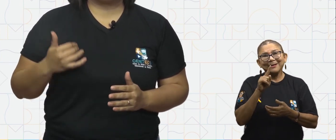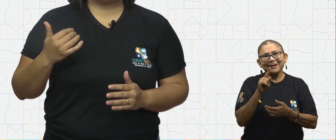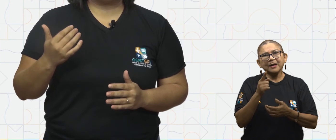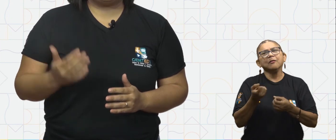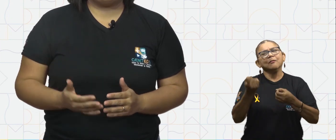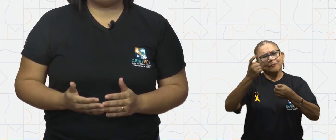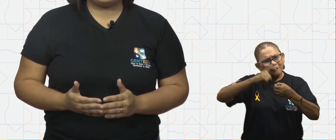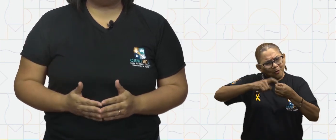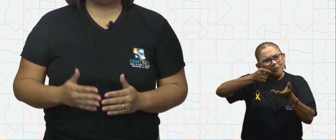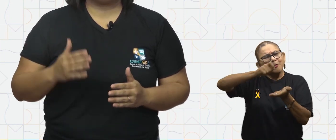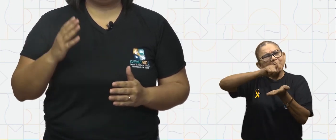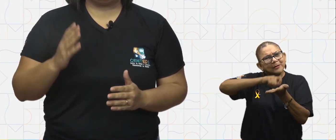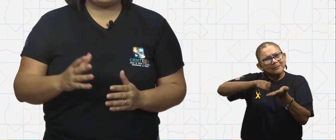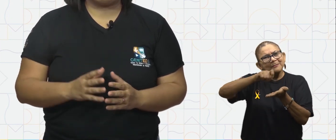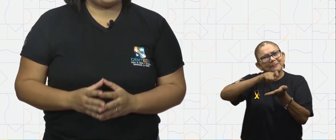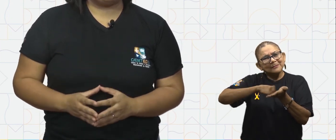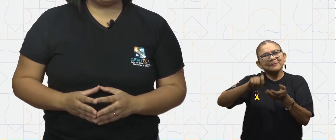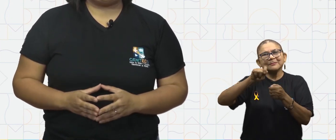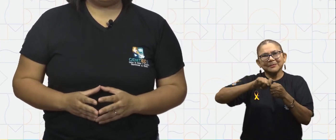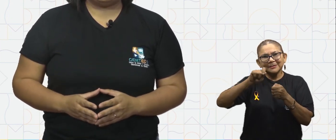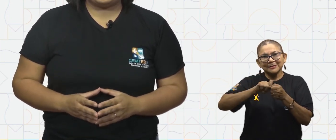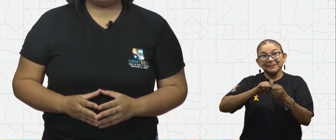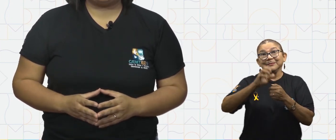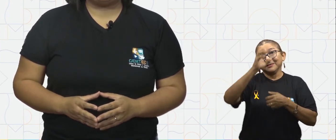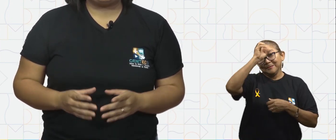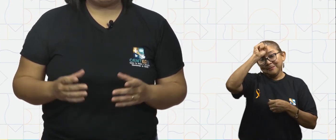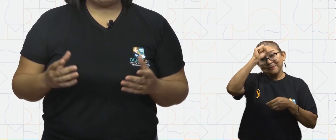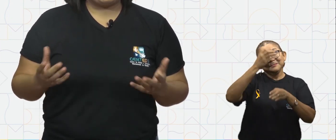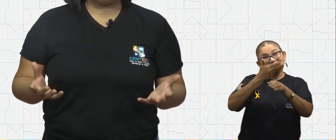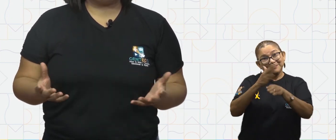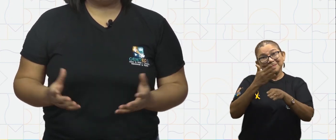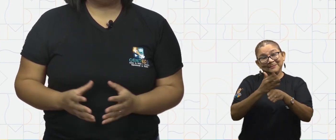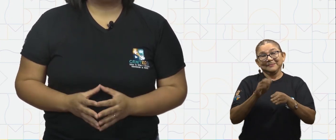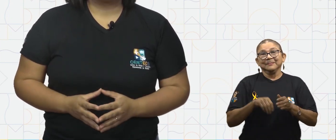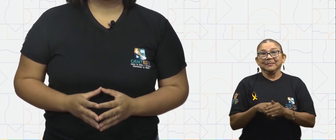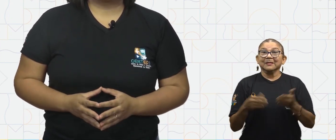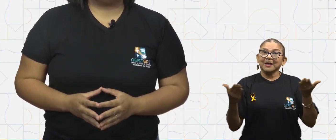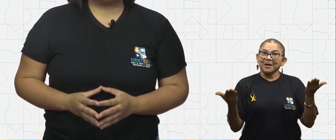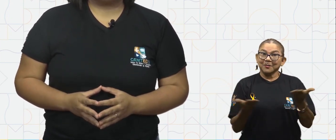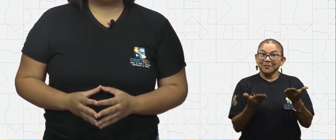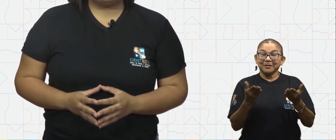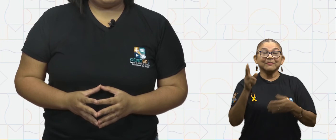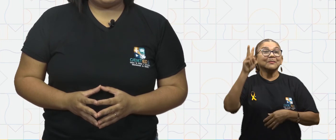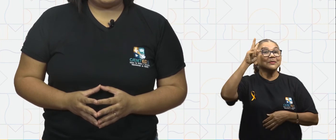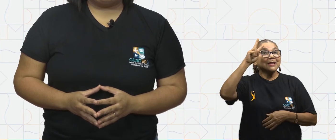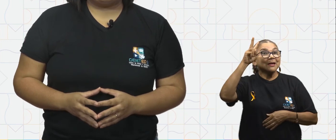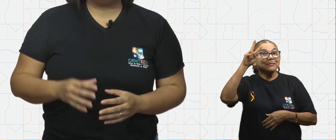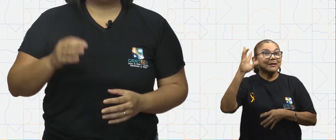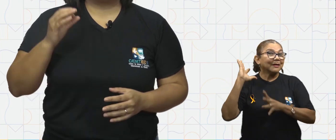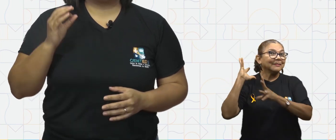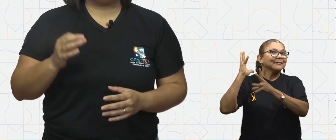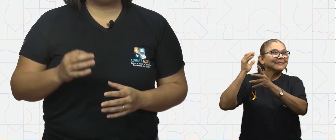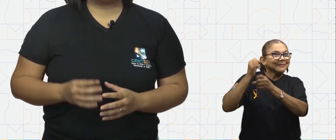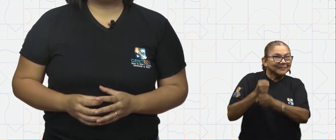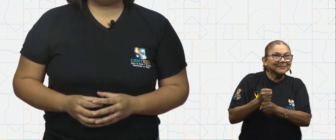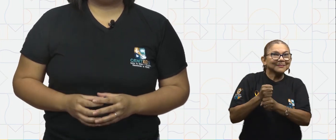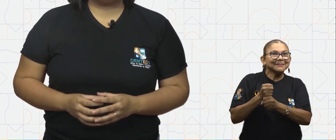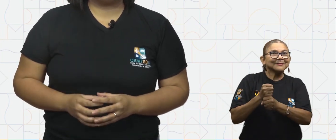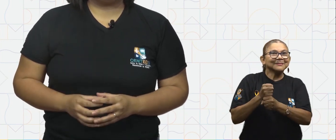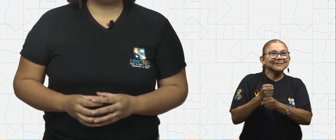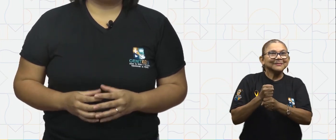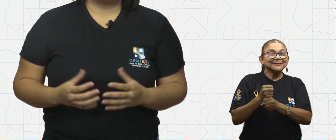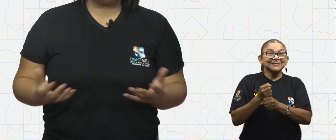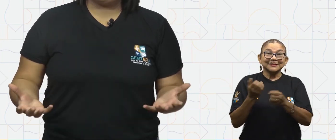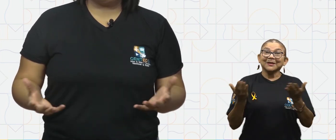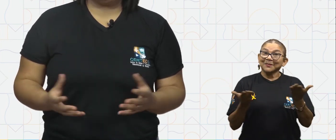as questões, refaça, isso é a base da aprendizagem. Agora, vamos lembrar um pouco do que vimos na aula